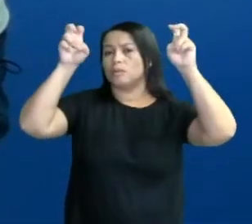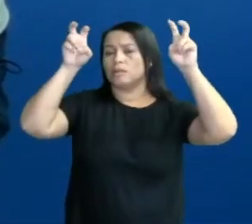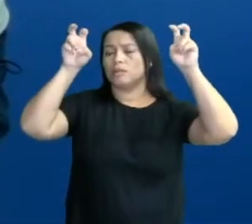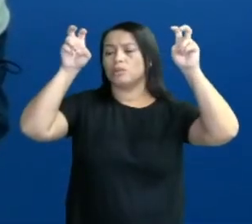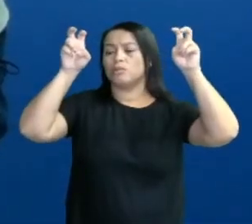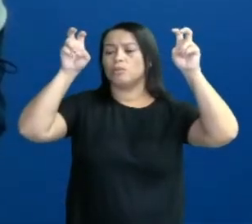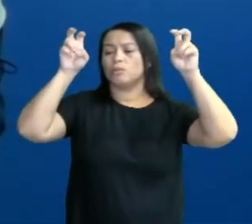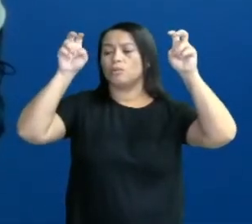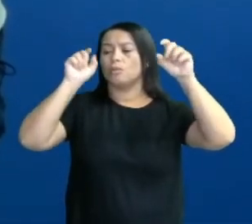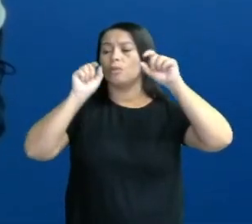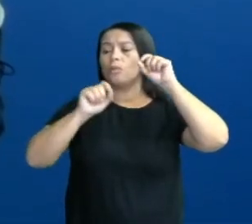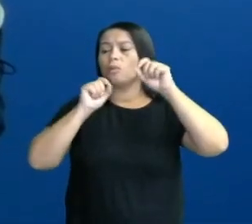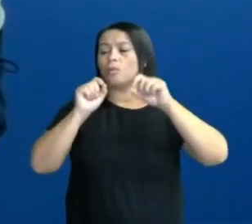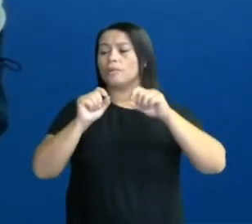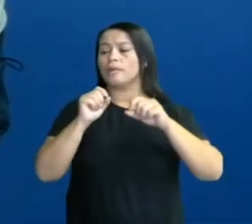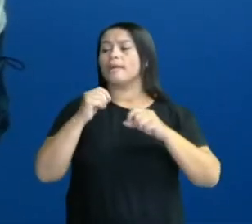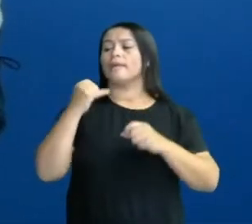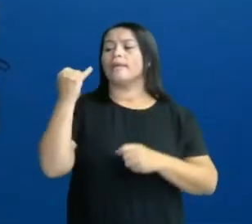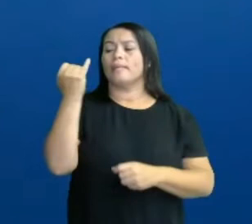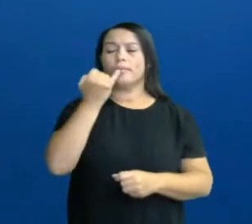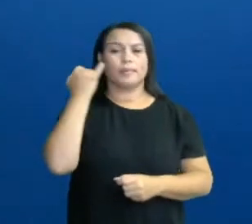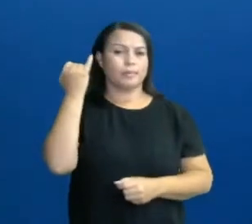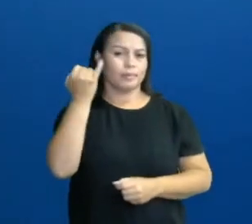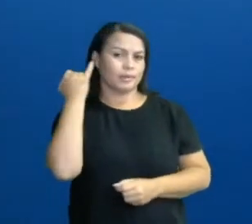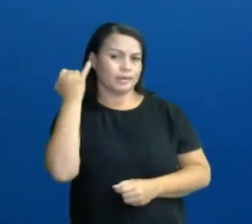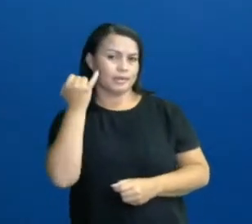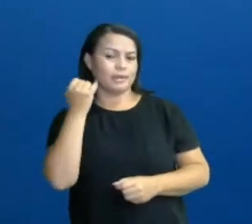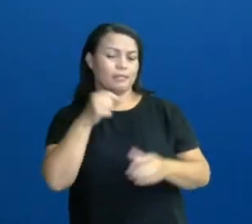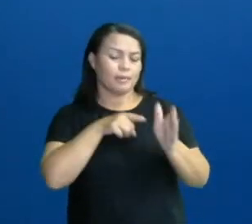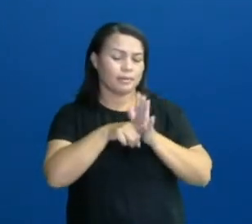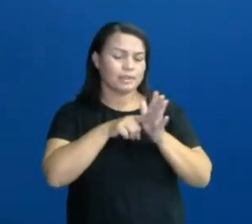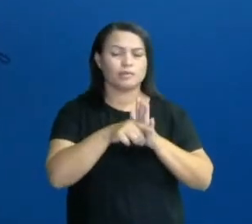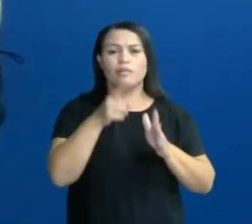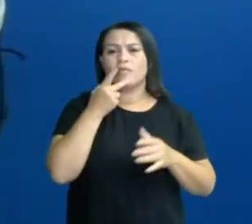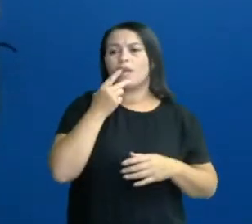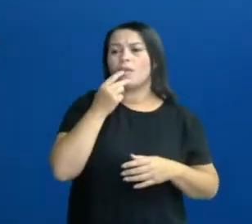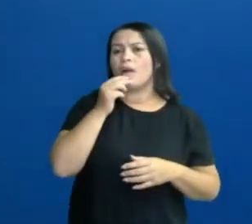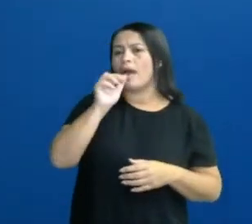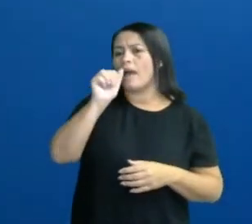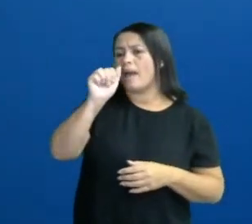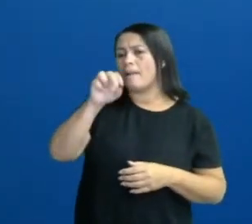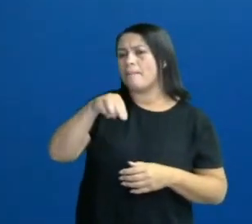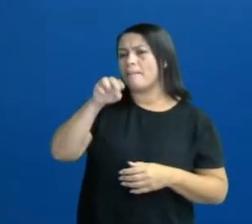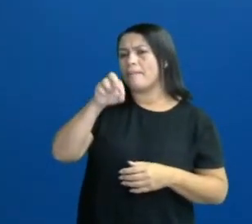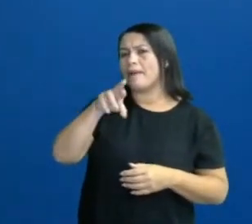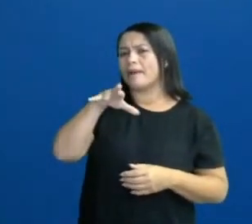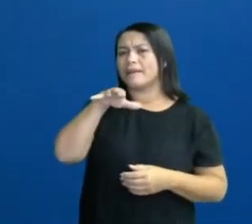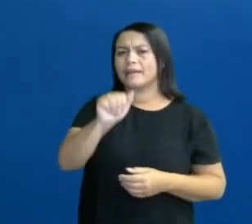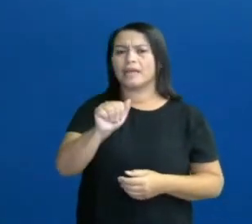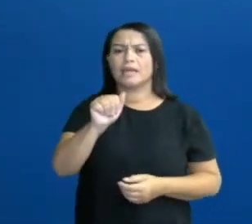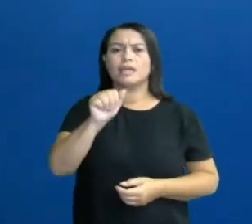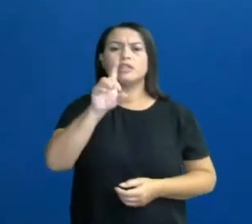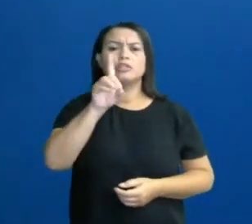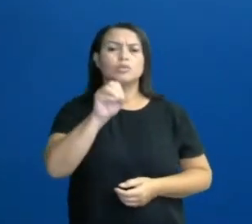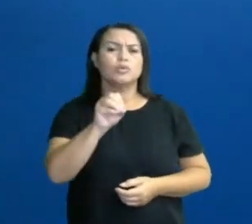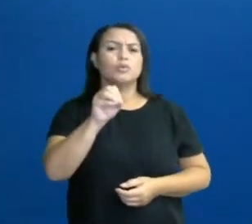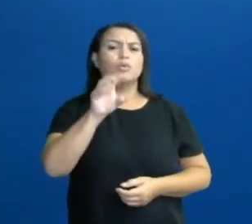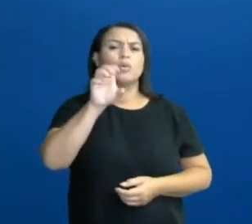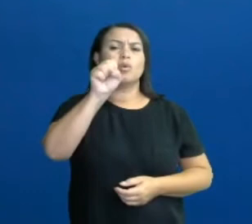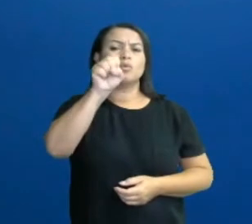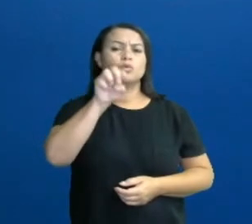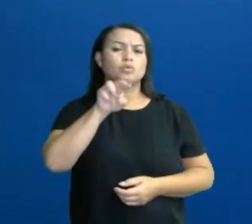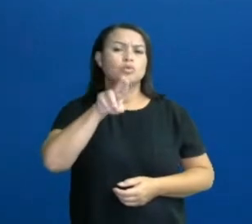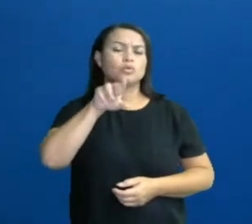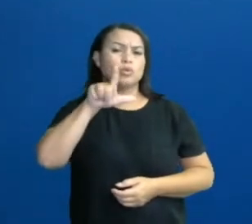elementos, né, por exemplo, essenciais para essa perspectiva. Então, quando eu falo aqui América do Sul político, eu já vou ter, logicamente, a noção, né,